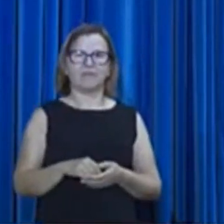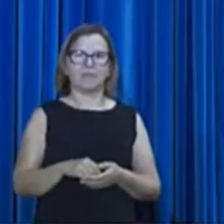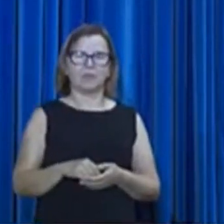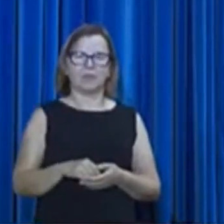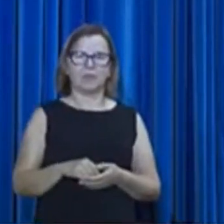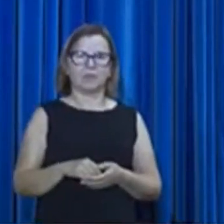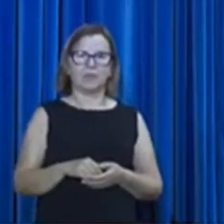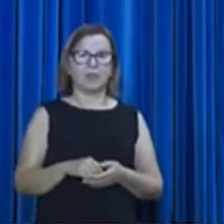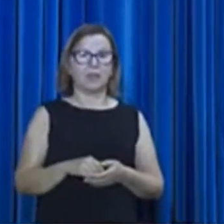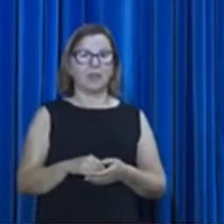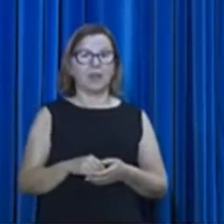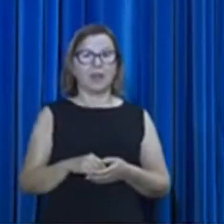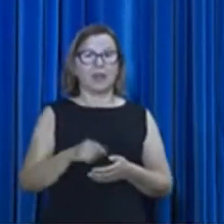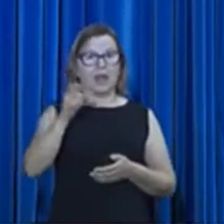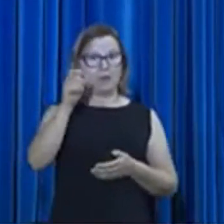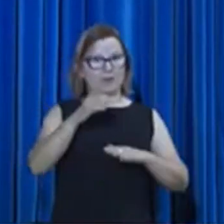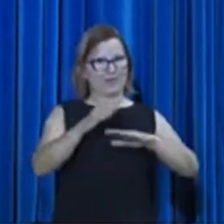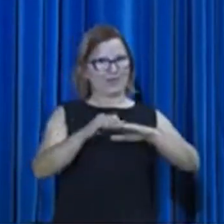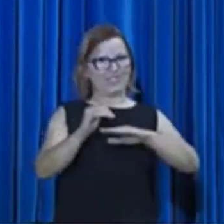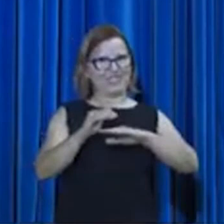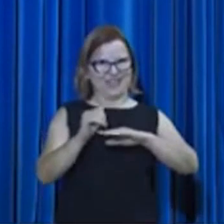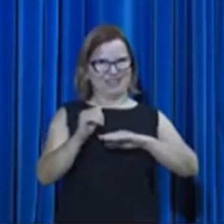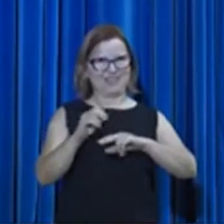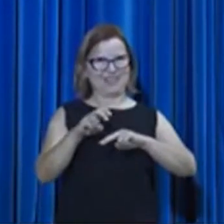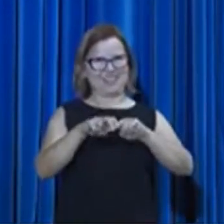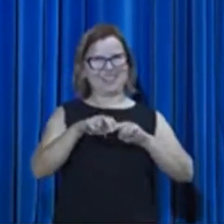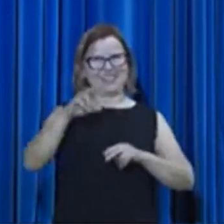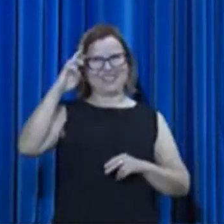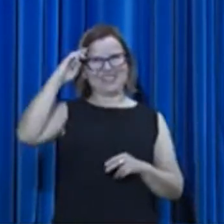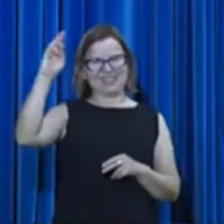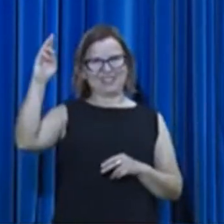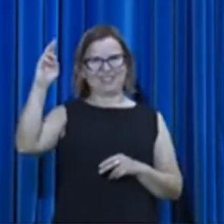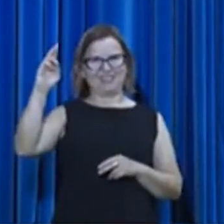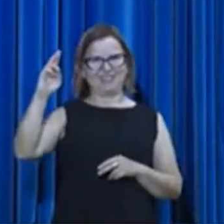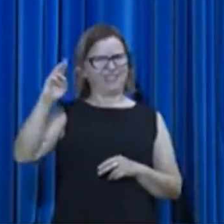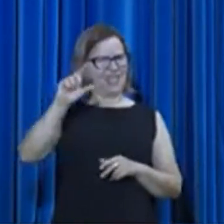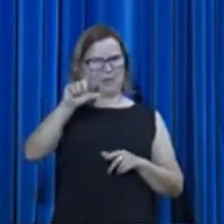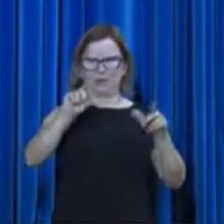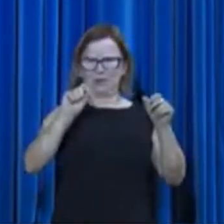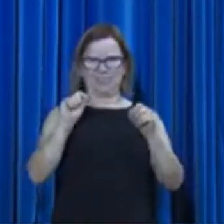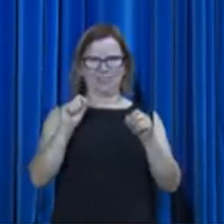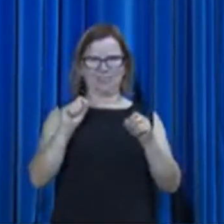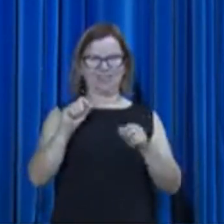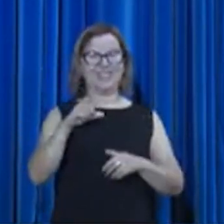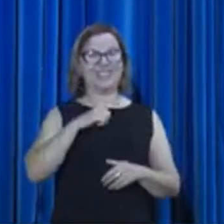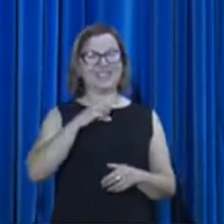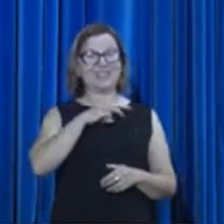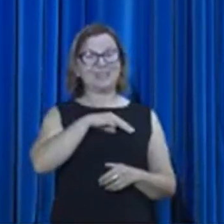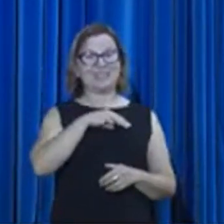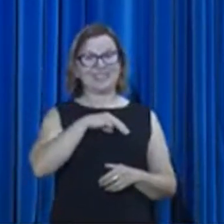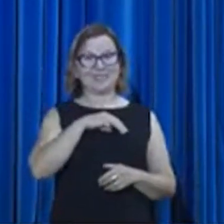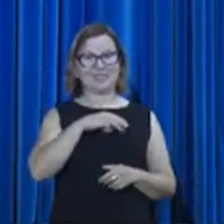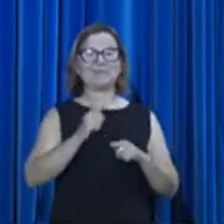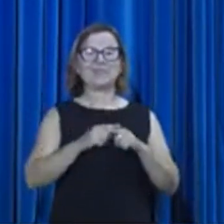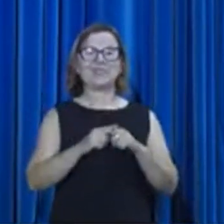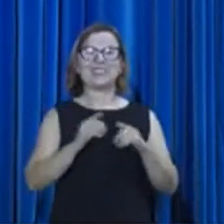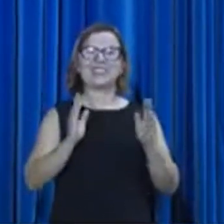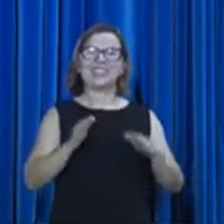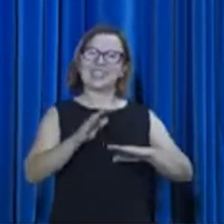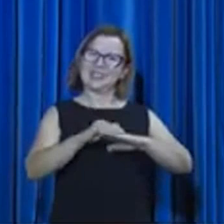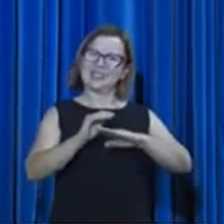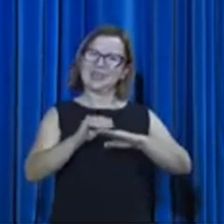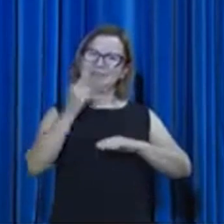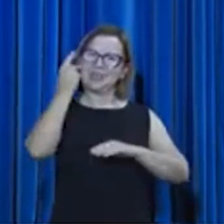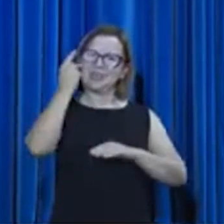O comissionado não tem essa escolha. Ele tem uma missão a realizar, pois foi recrutado para isso.